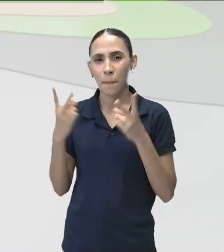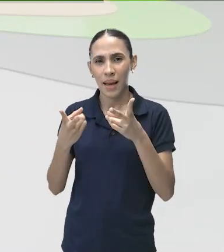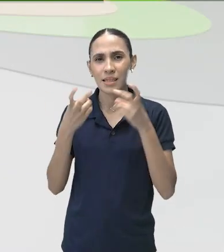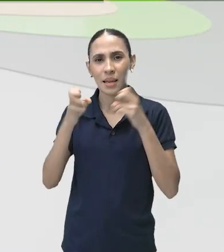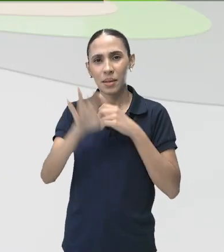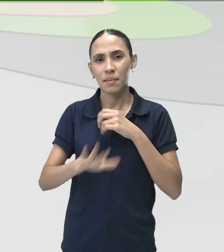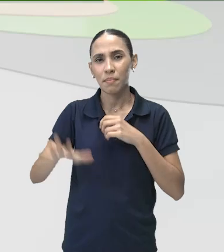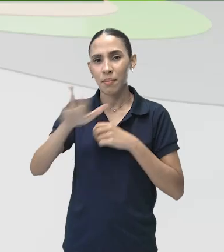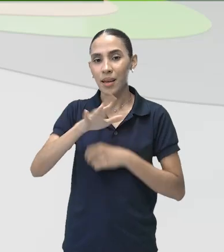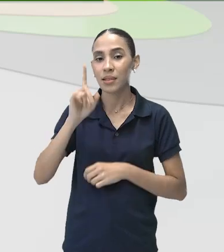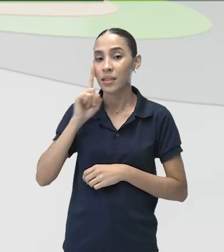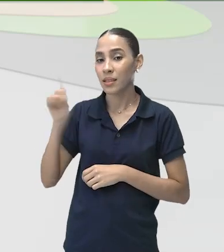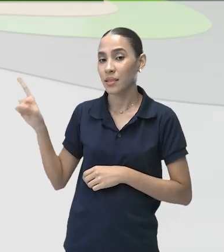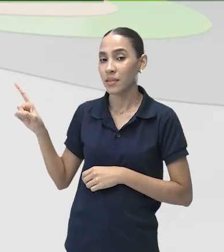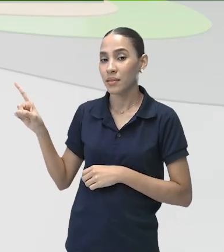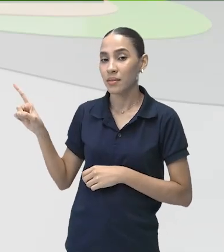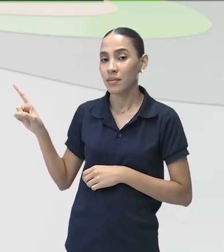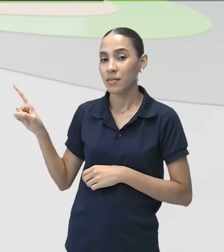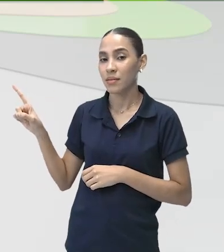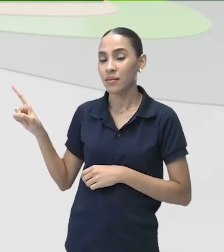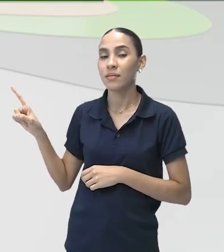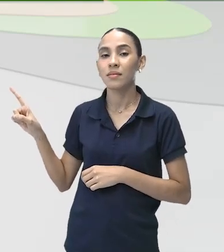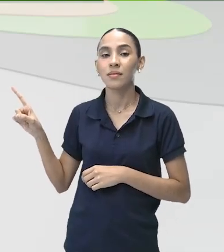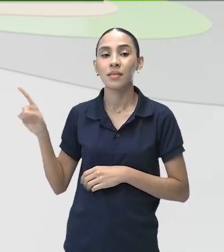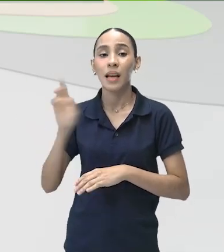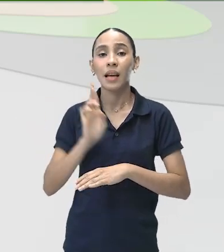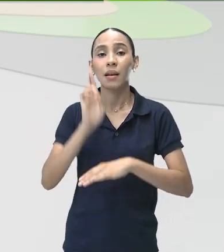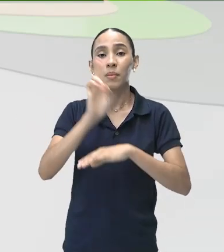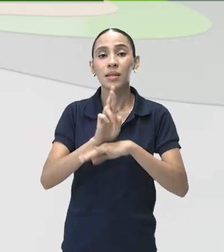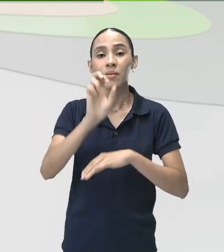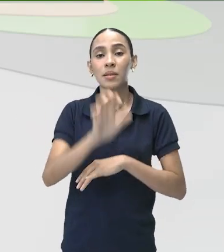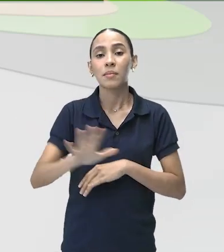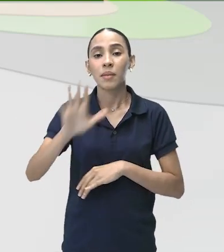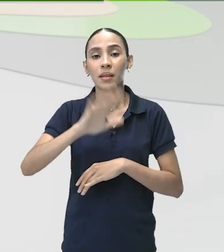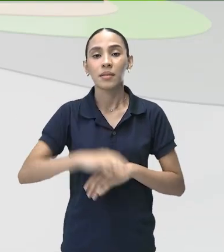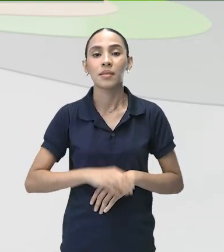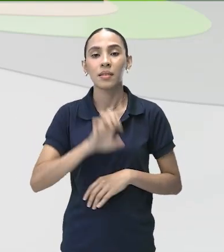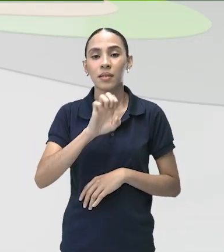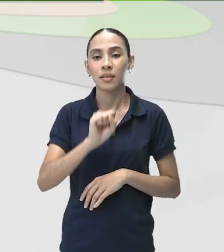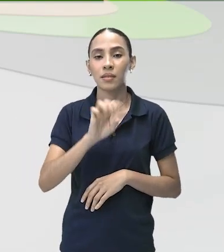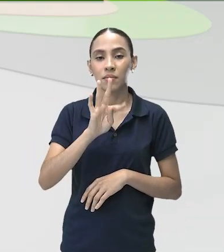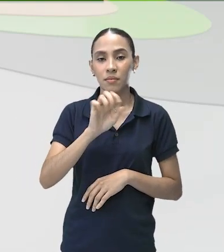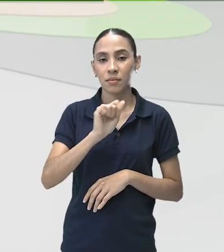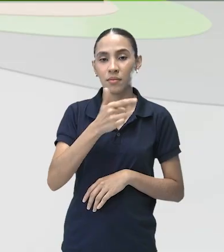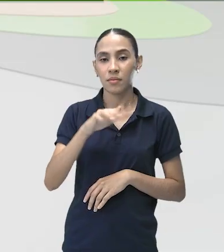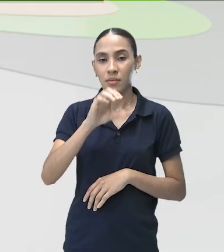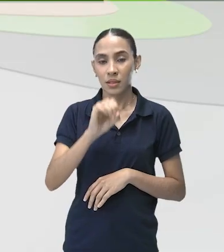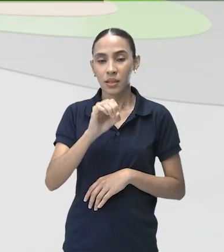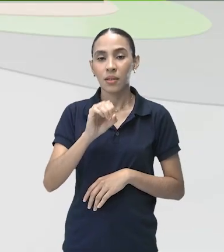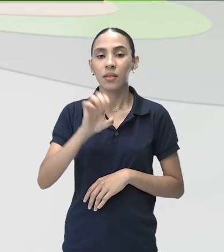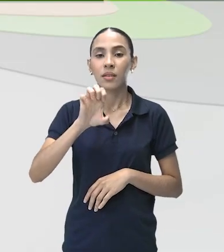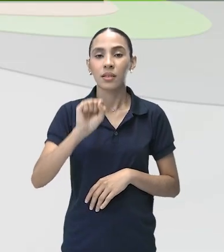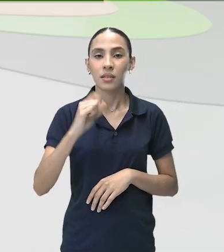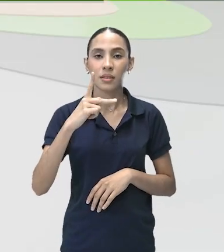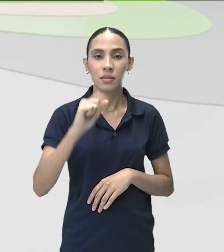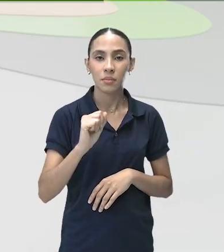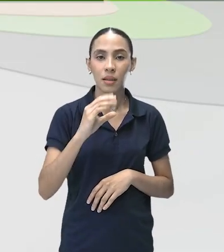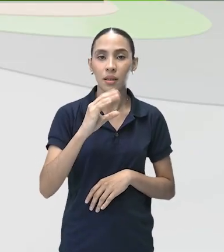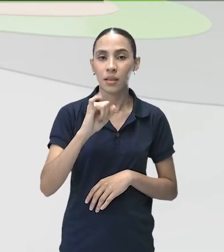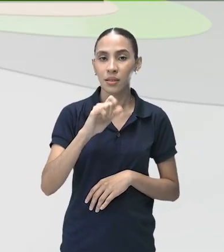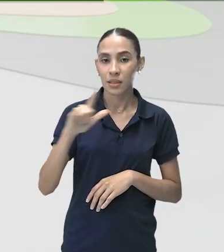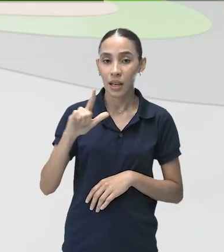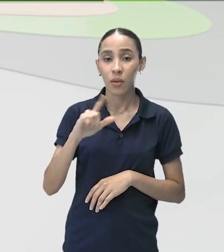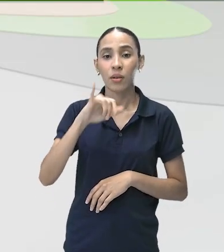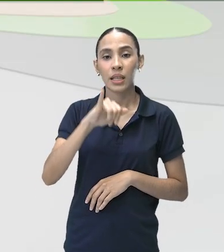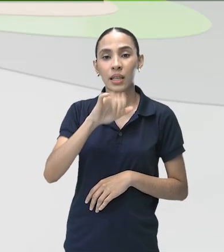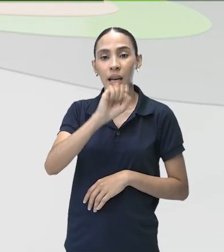estão vendo comigo aqui no quadro é a representação, da Estação Espacial Internacional. Então, os